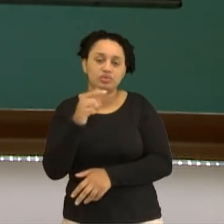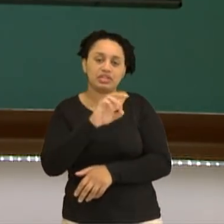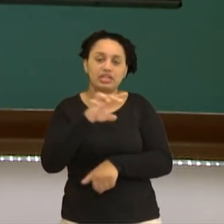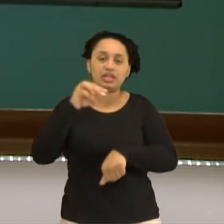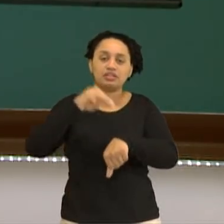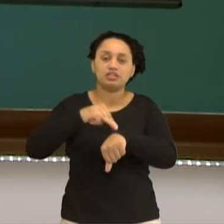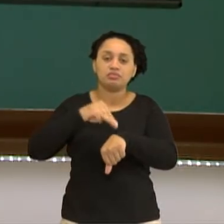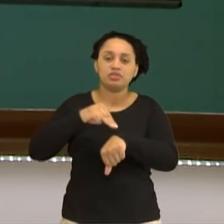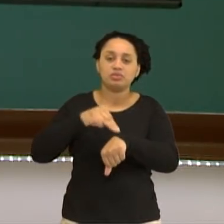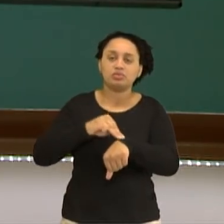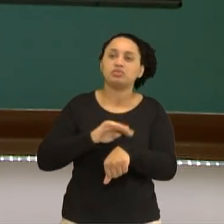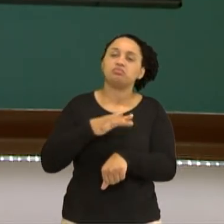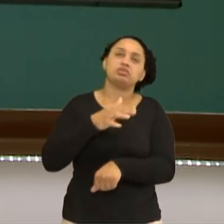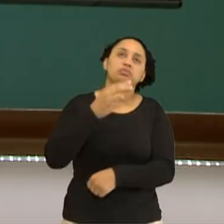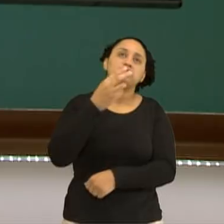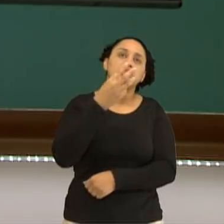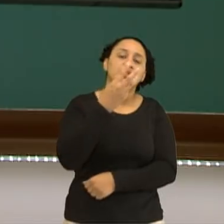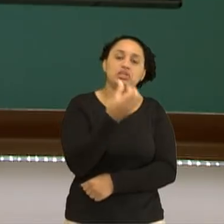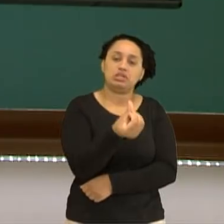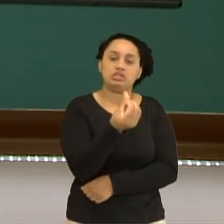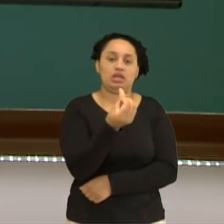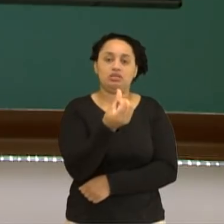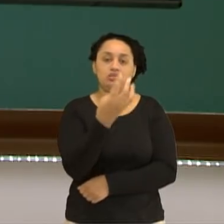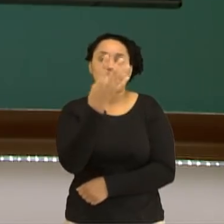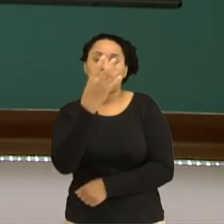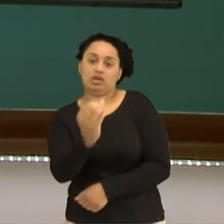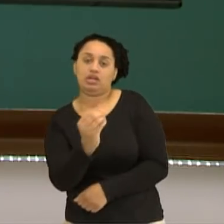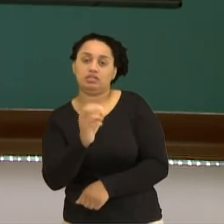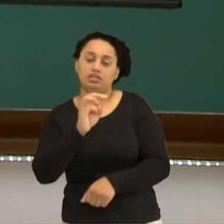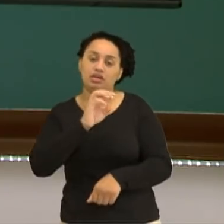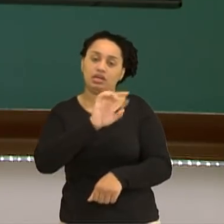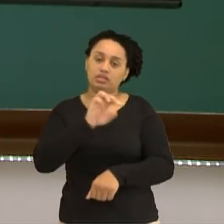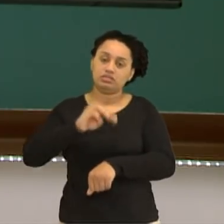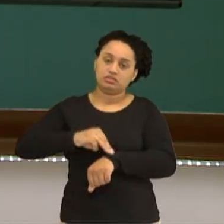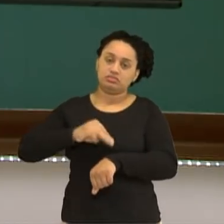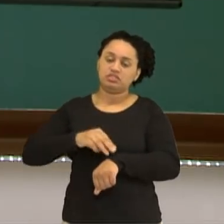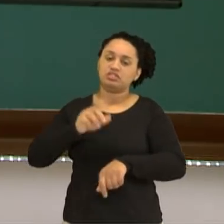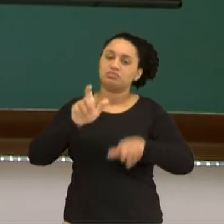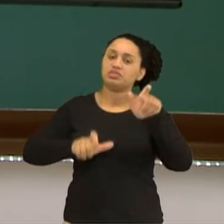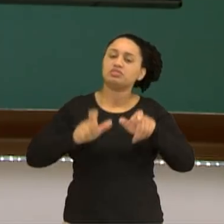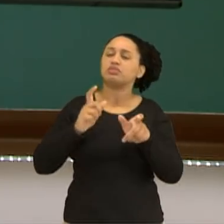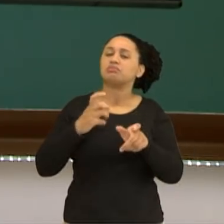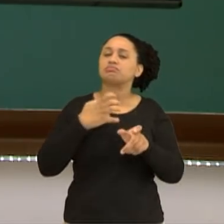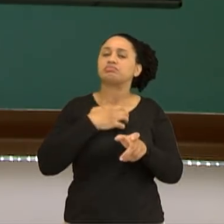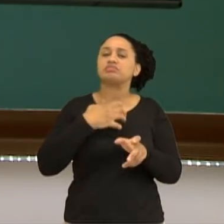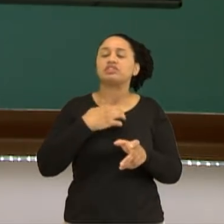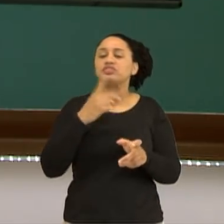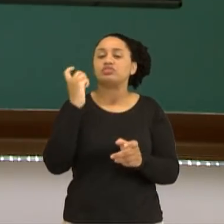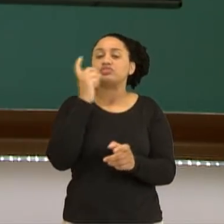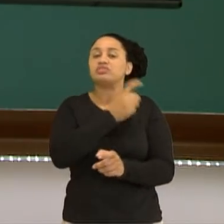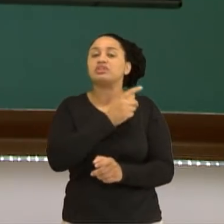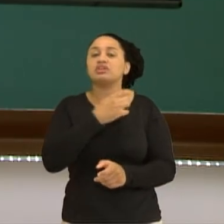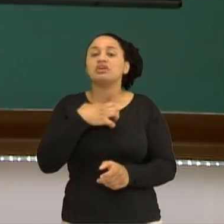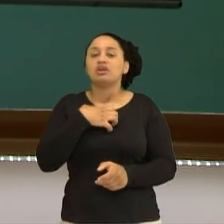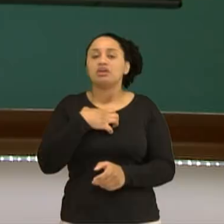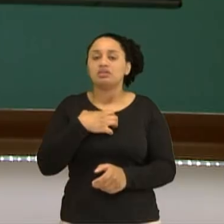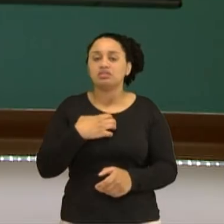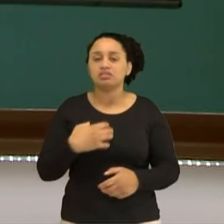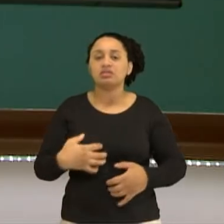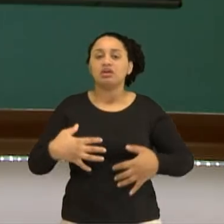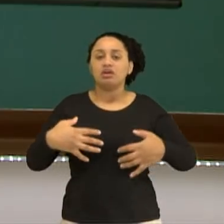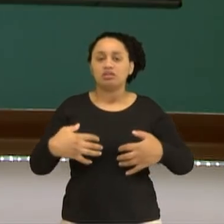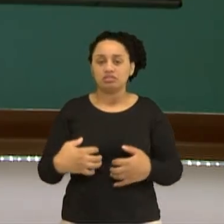acaba indo lá para 36, 40. A pessoa sente aquela dificuldade excessiva de respirar.